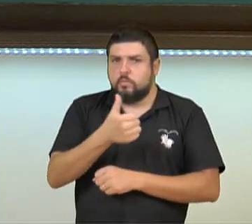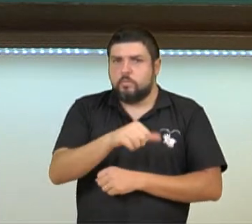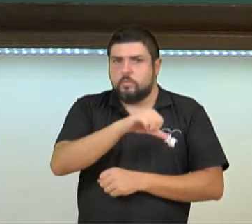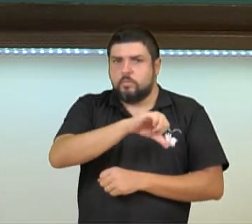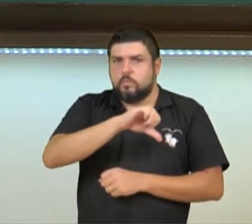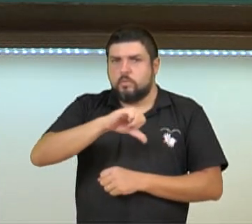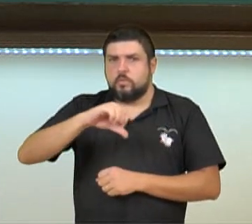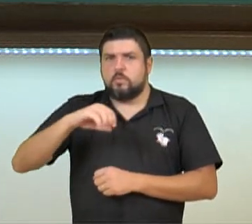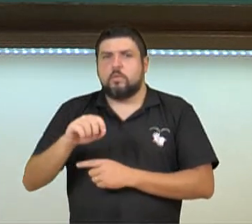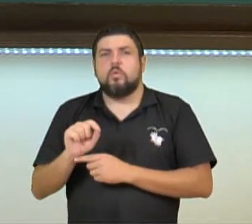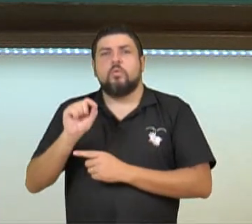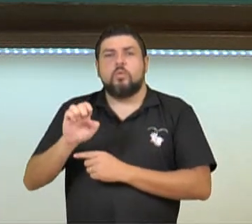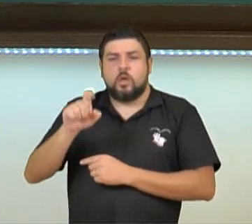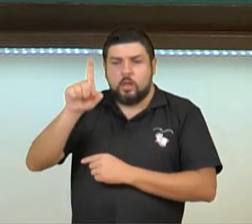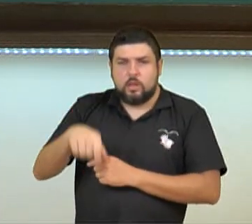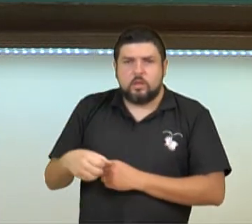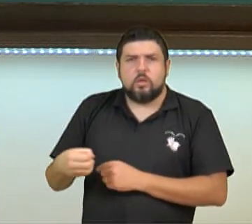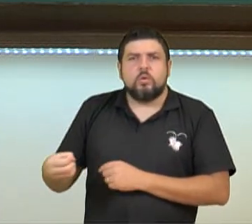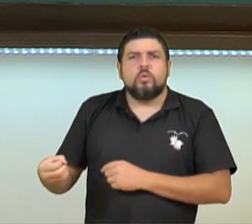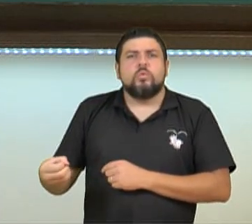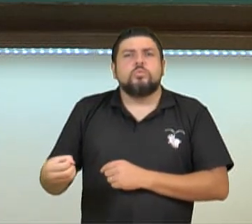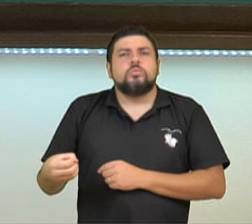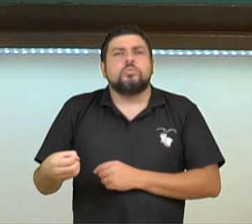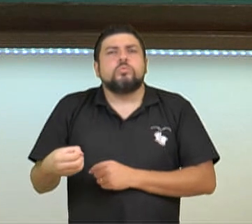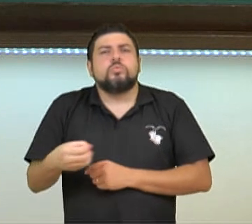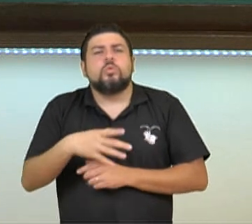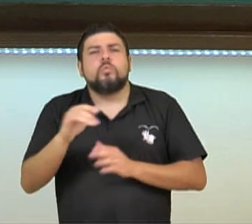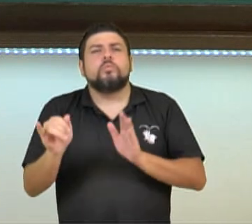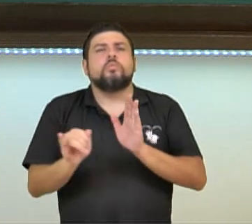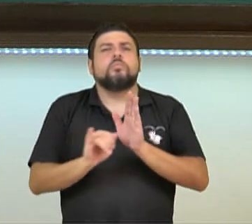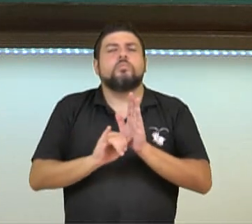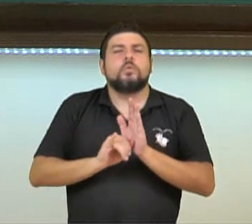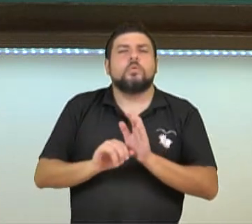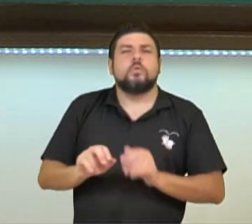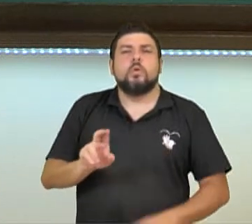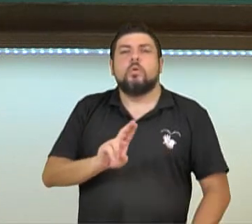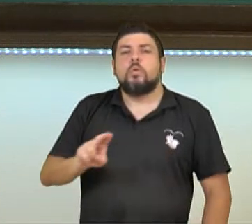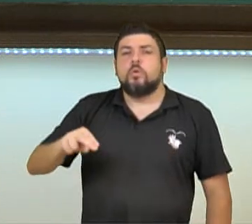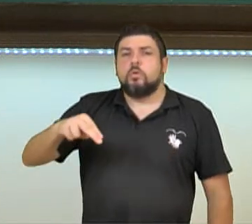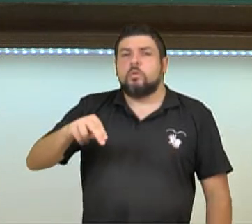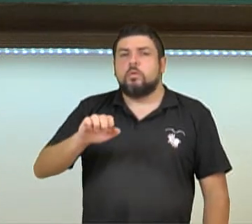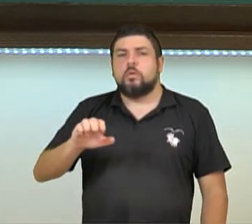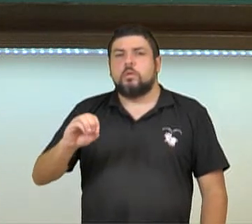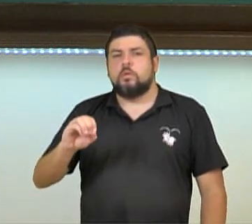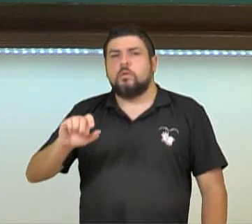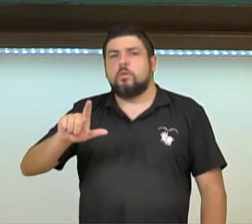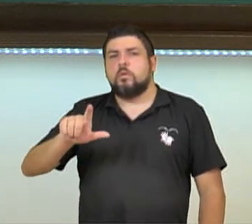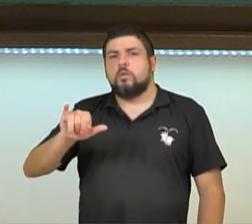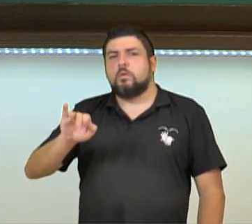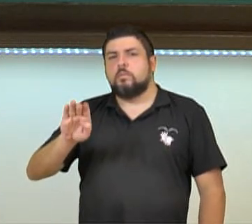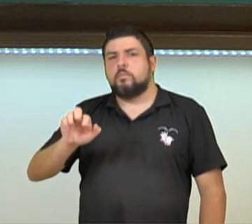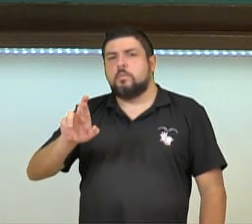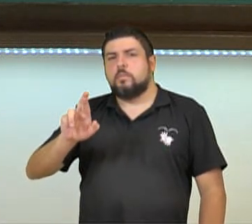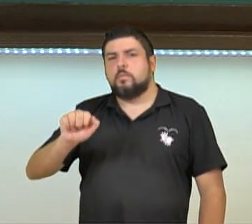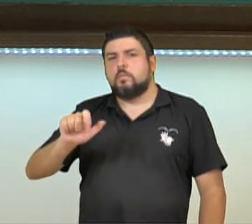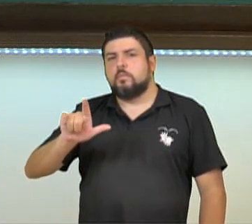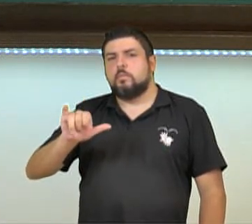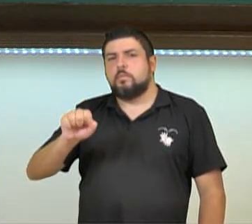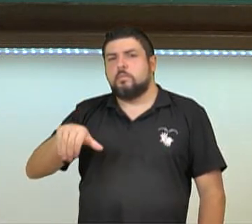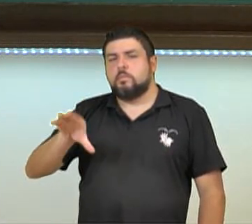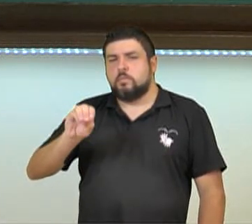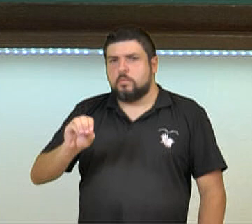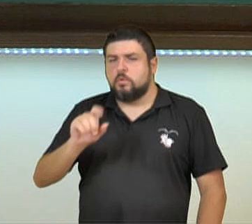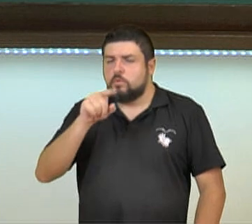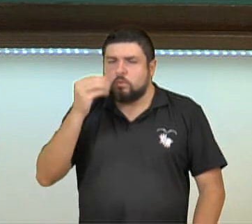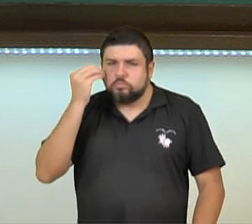um novo modelo, um modelo que nós vamos estudar com o nome de neoliberalismo. Indico que vocês potencializem esse